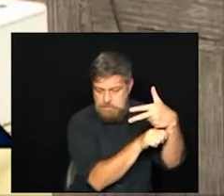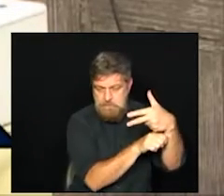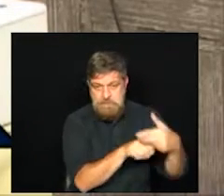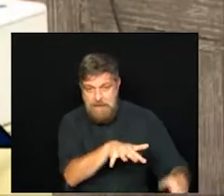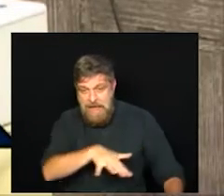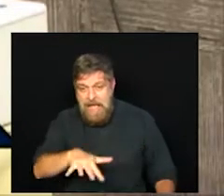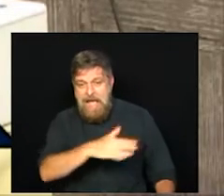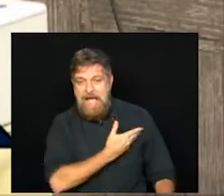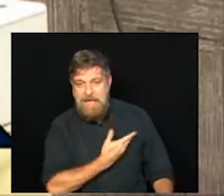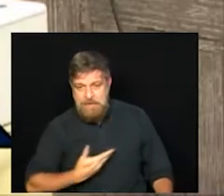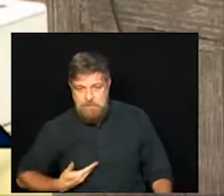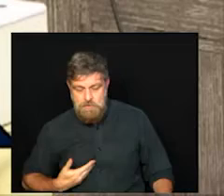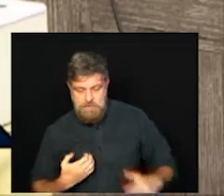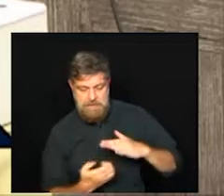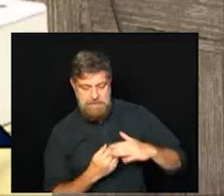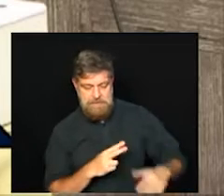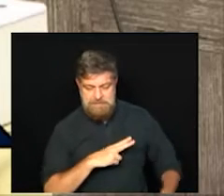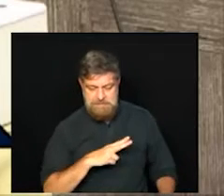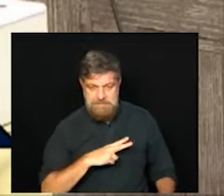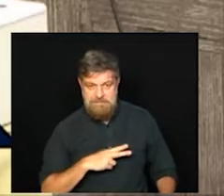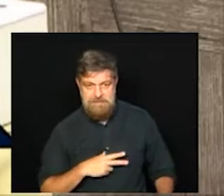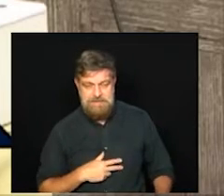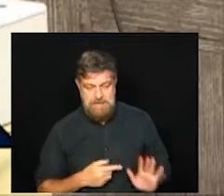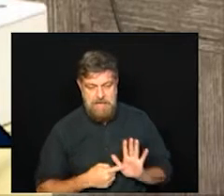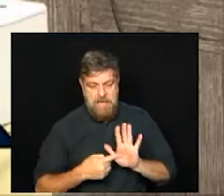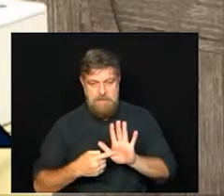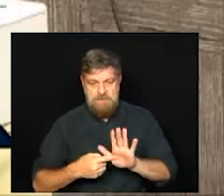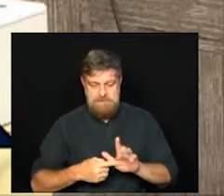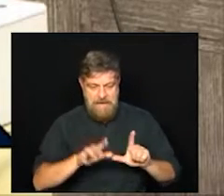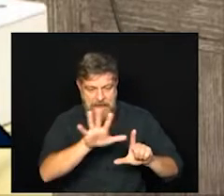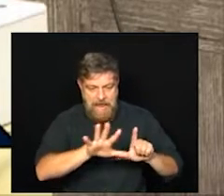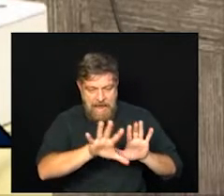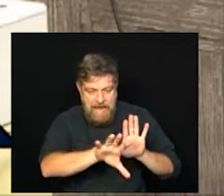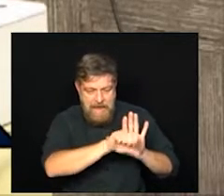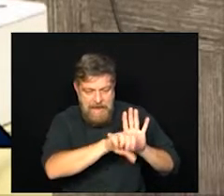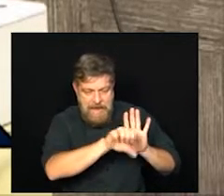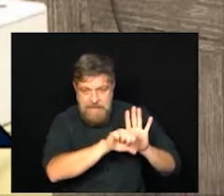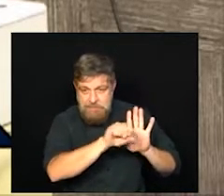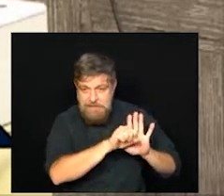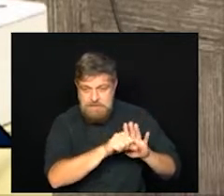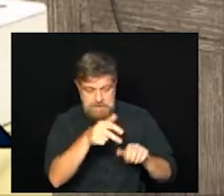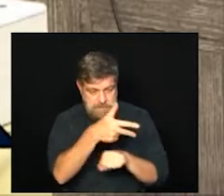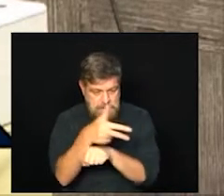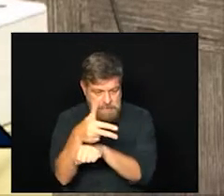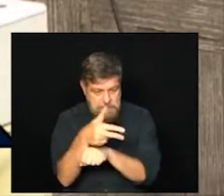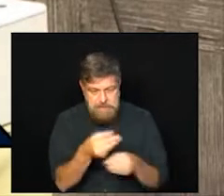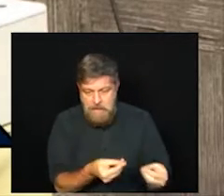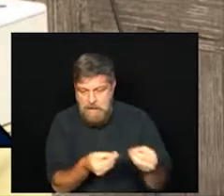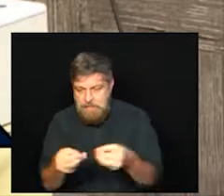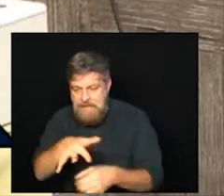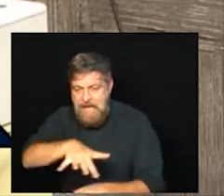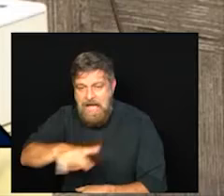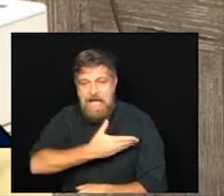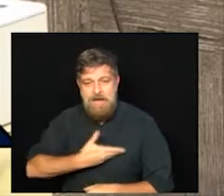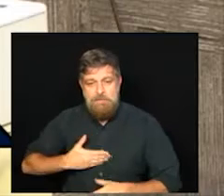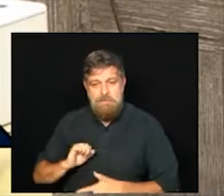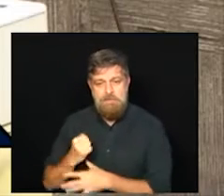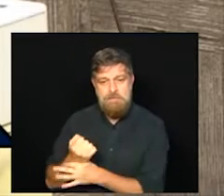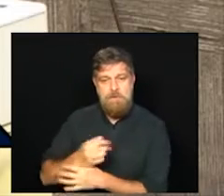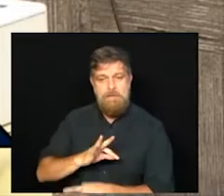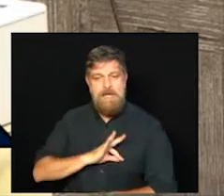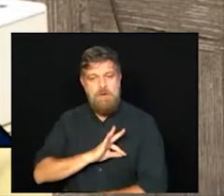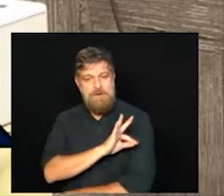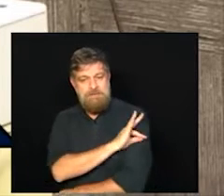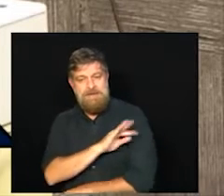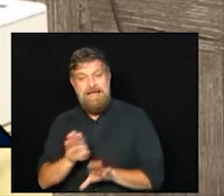ceder as imagens de monitoramento das câmeras, garantir essas imagens para o poder público, para a Guarda Municipal,